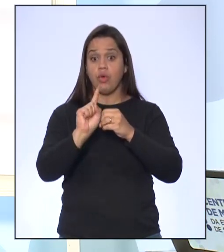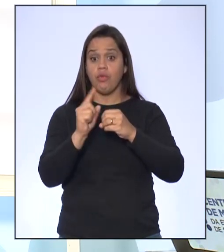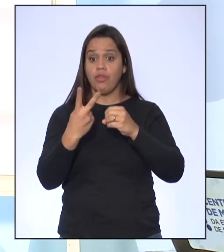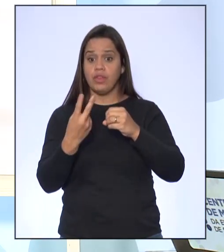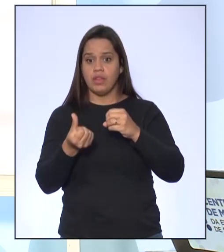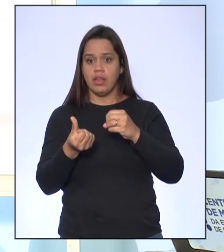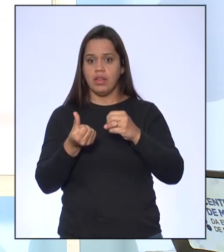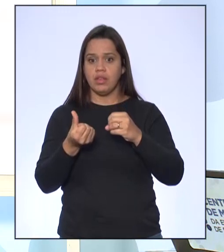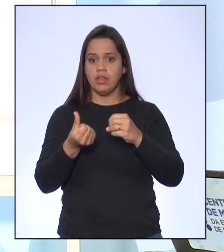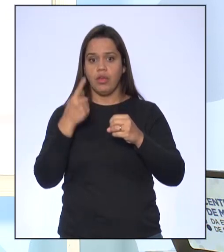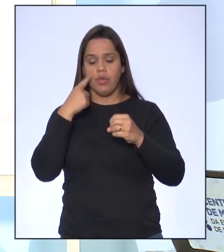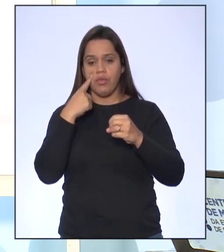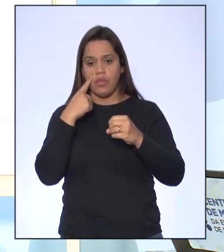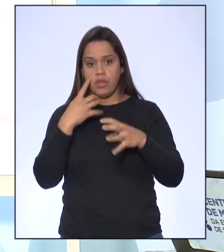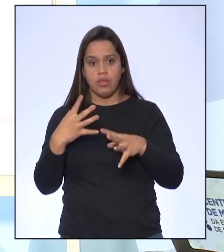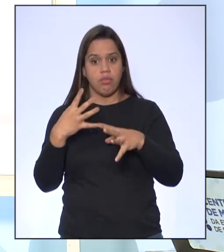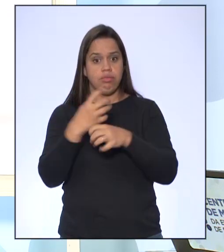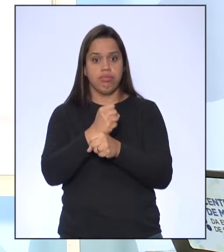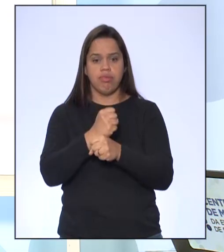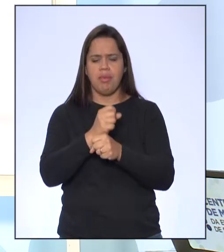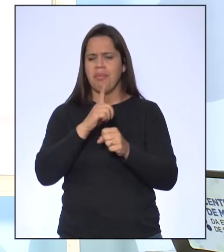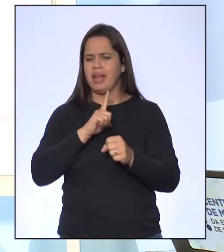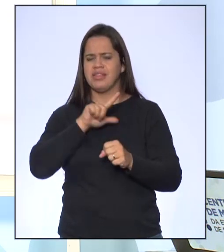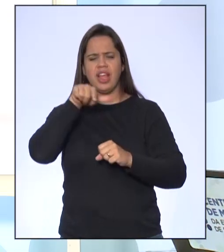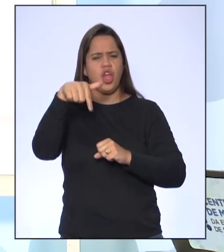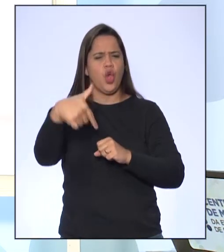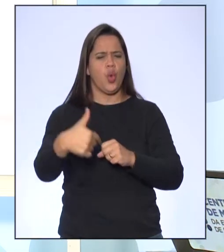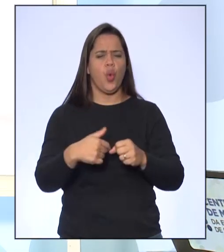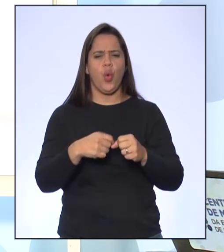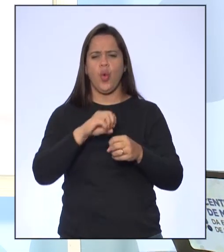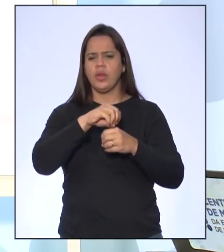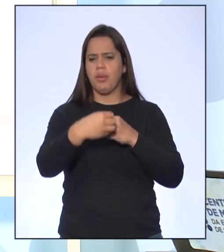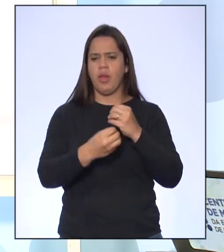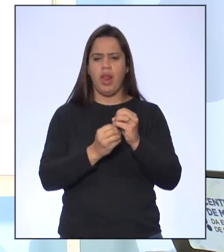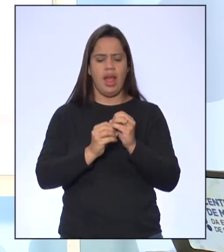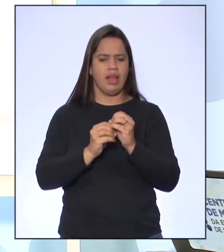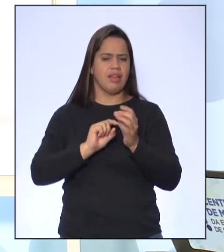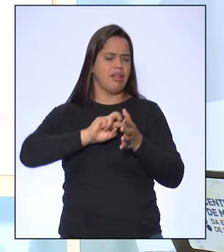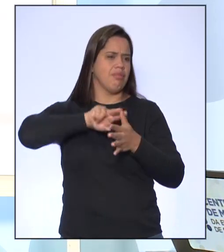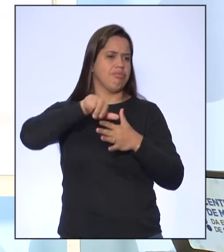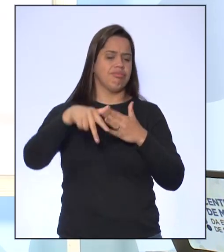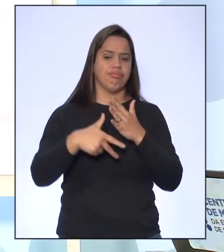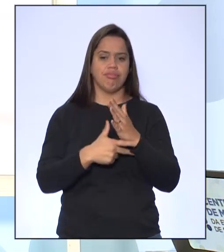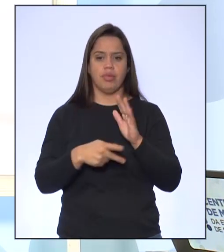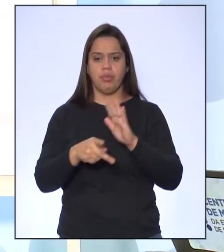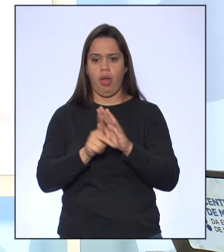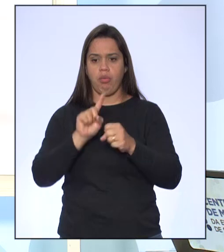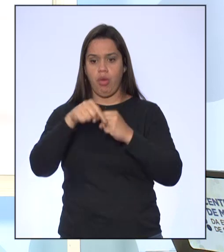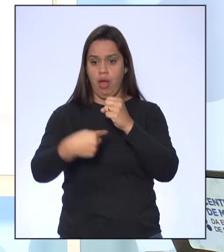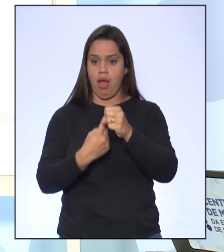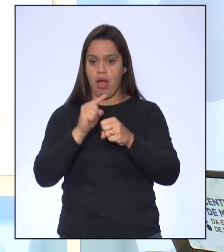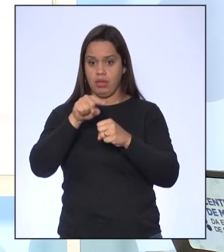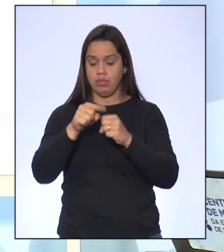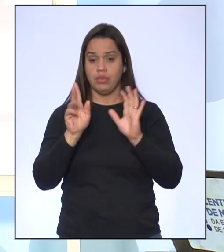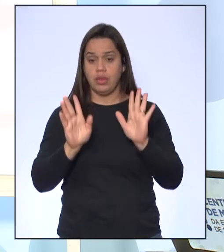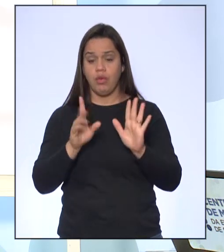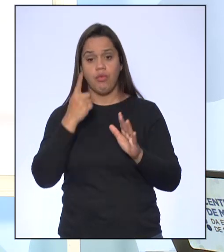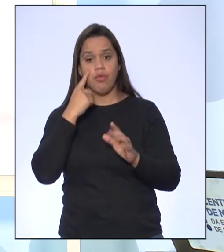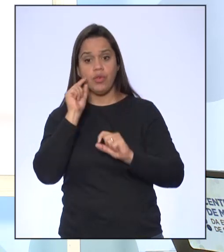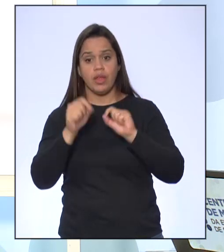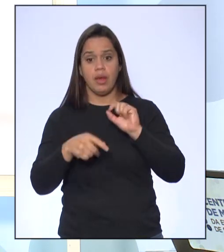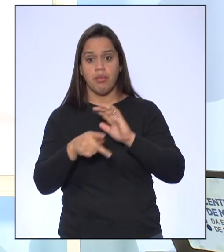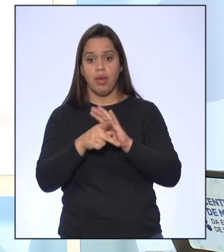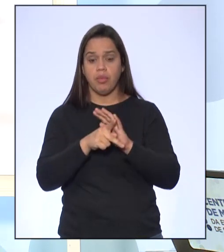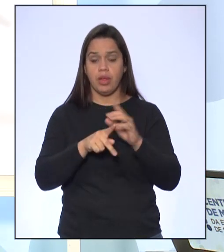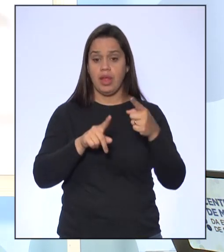apenas com 2 átomos, e aqui 20, mas temos outras moléculas com dezenas de átomos. Então, olha só, reagentes, produto.